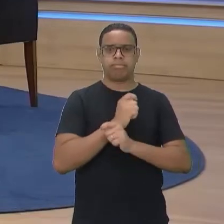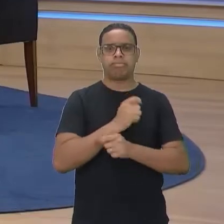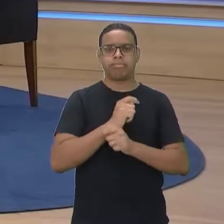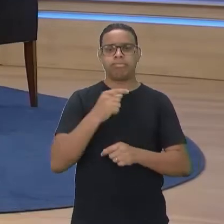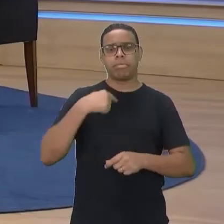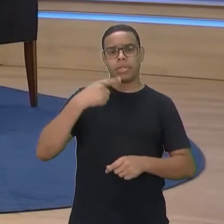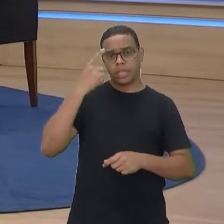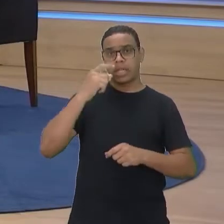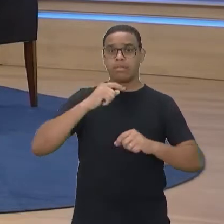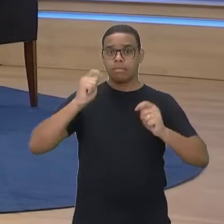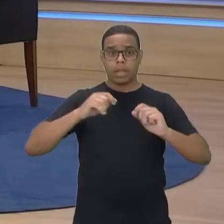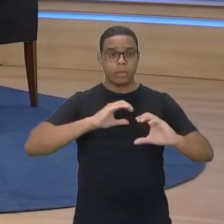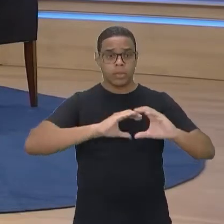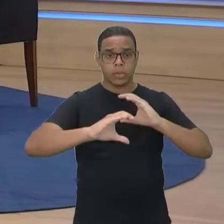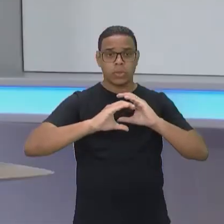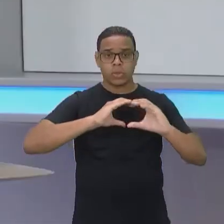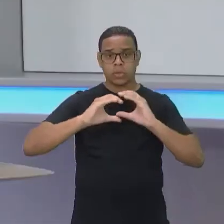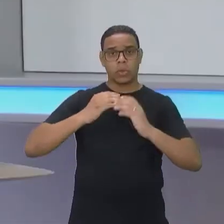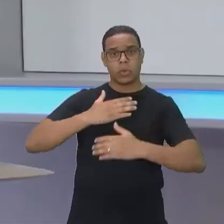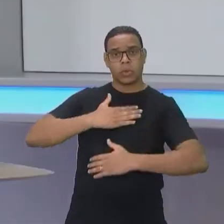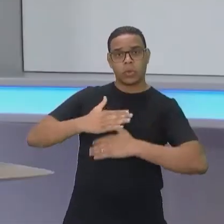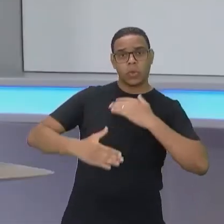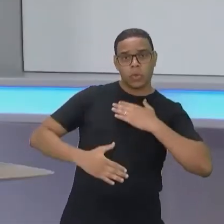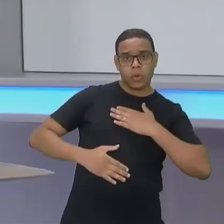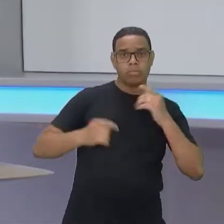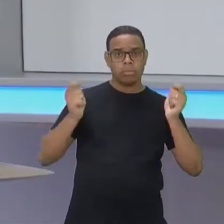Eu comunico muitas coisas com o corpo, eu